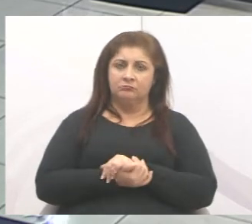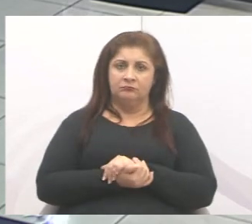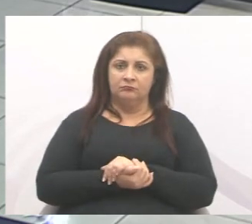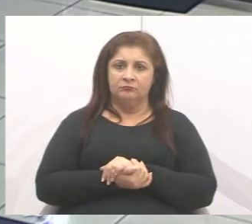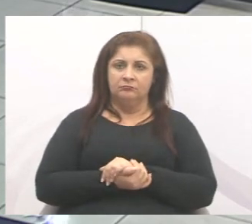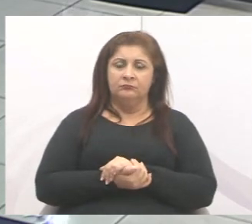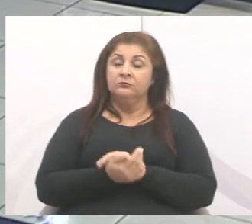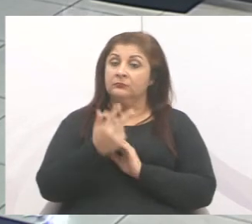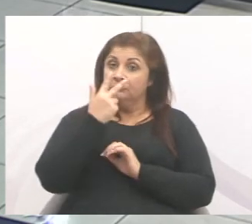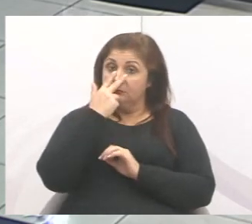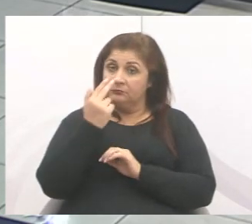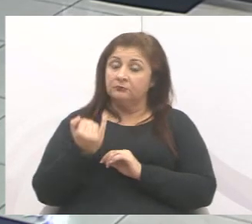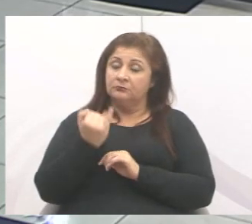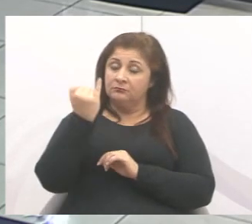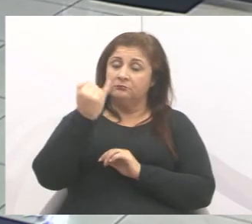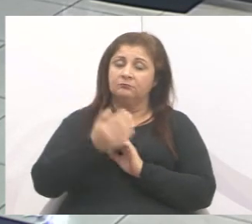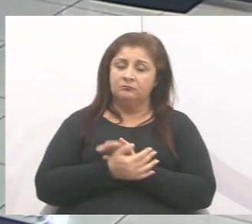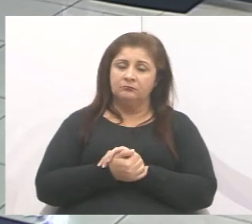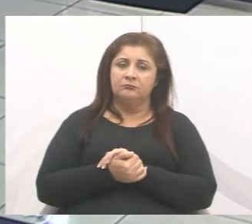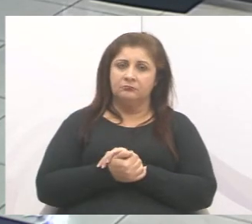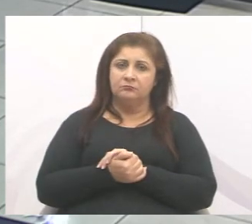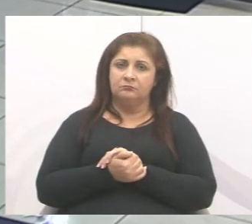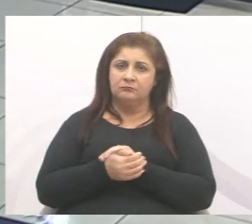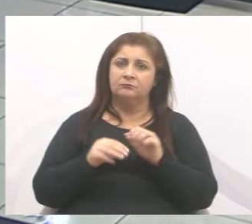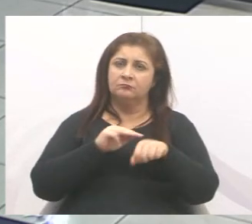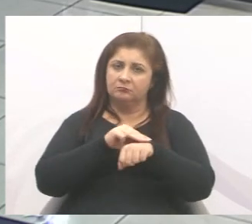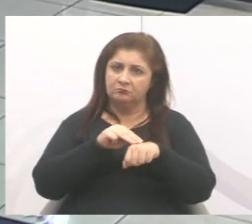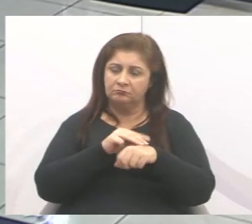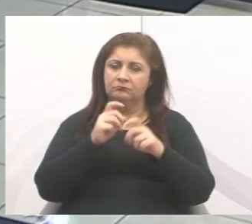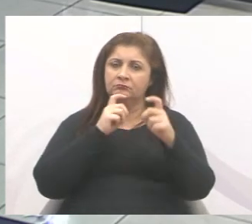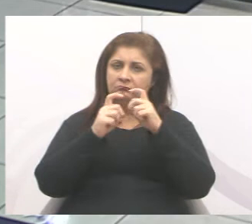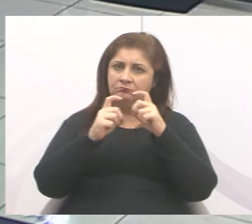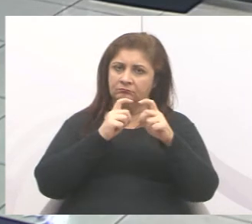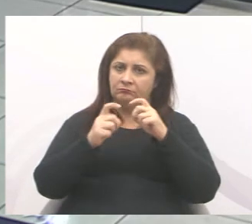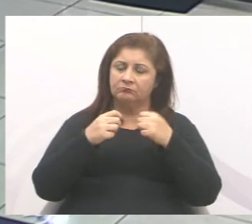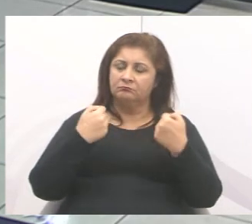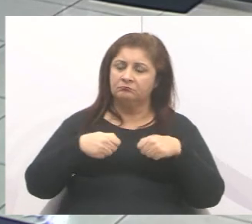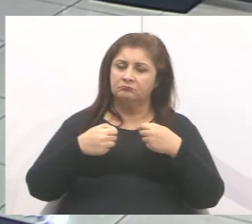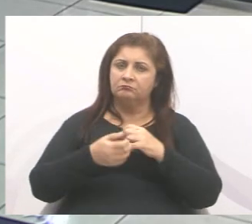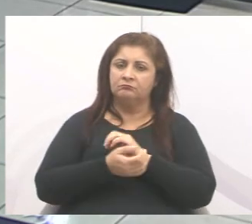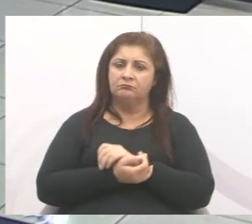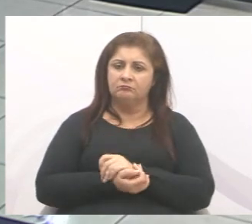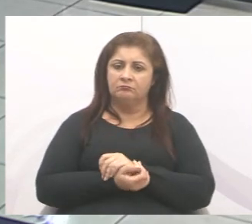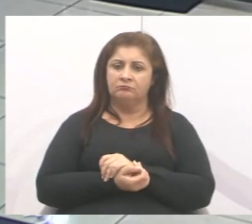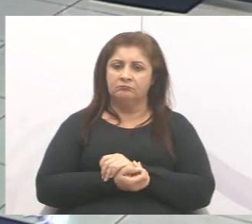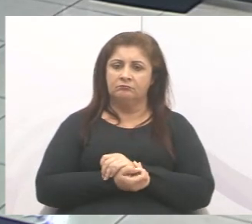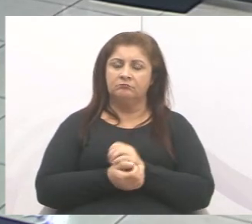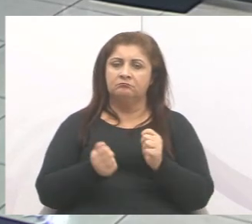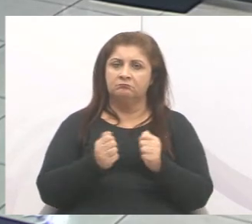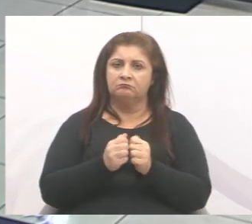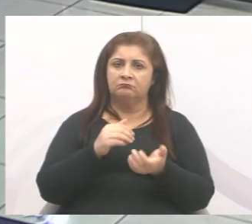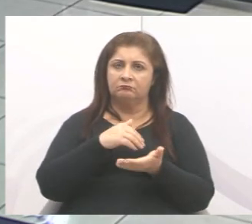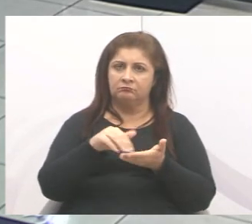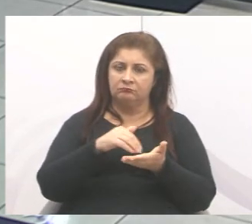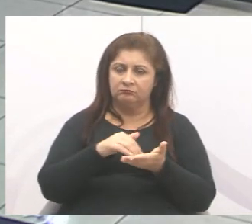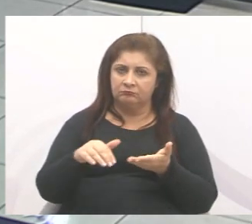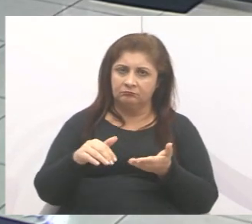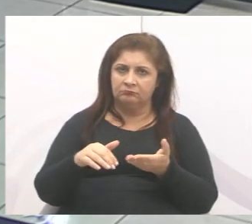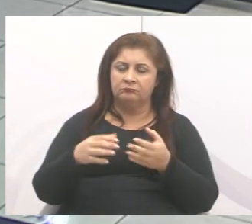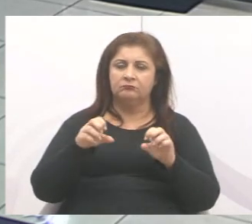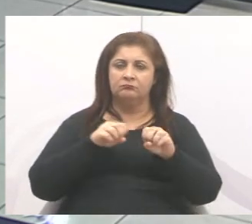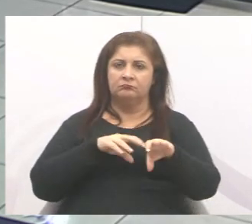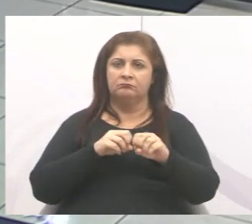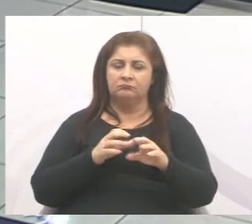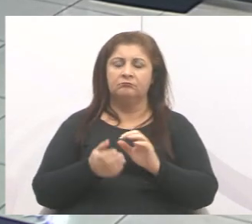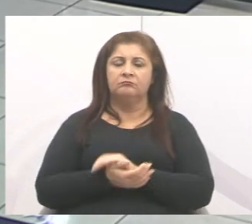que é interessante, e esse debate tem que ser estimulado por essa casa, junto à Secretaria de Educação, junto ao jurídico da